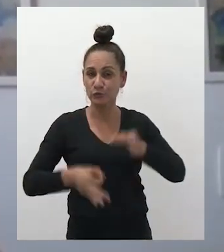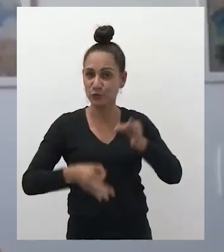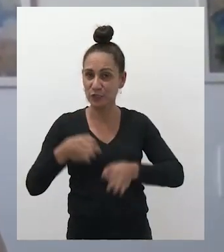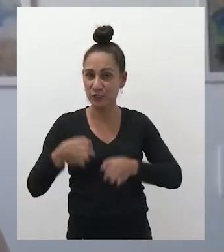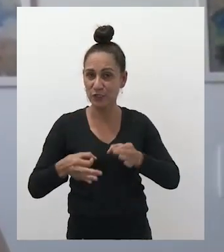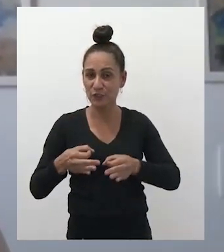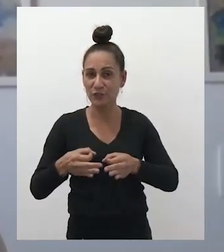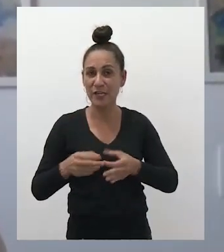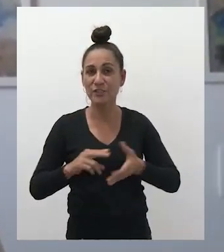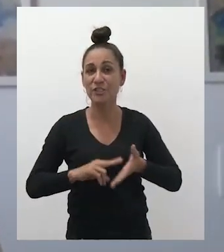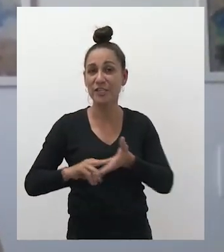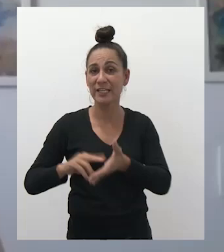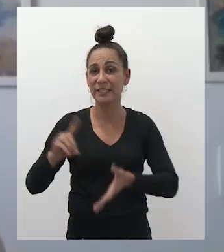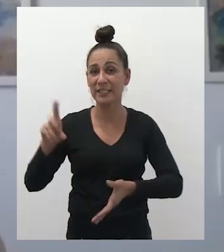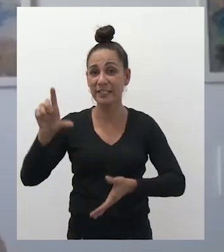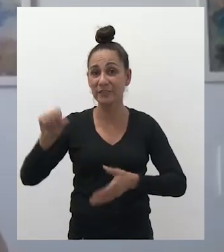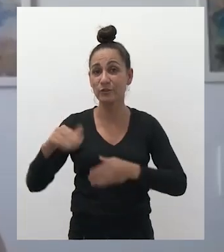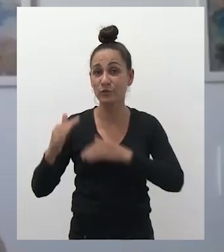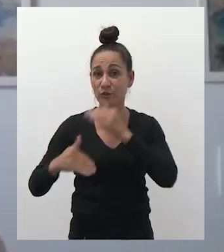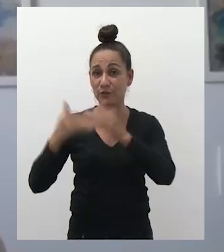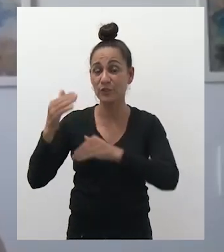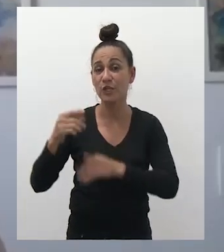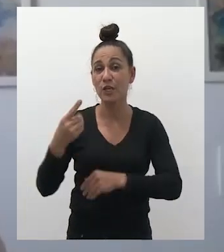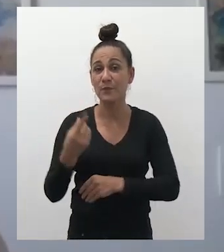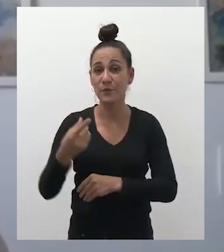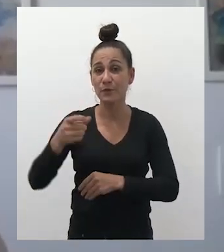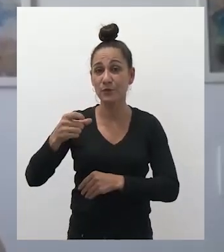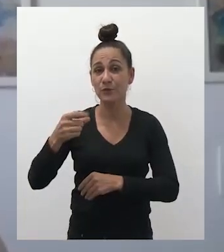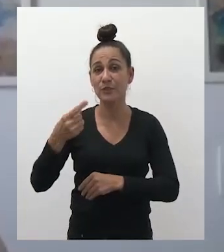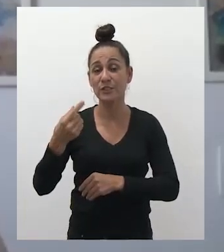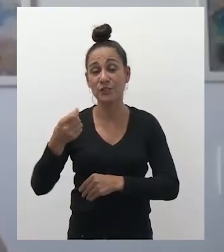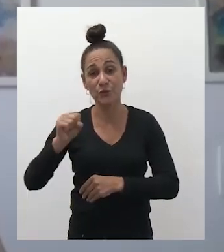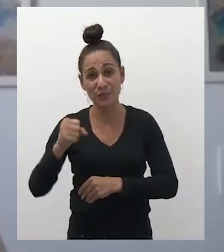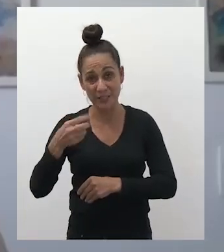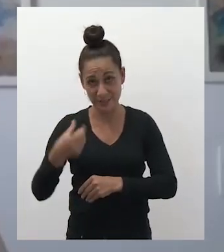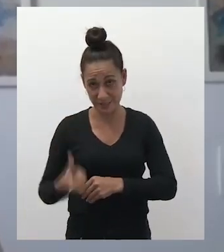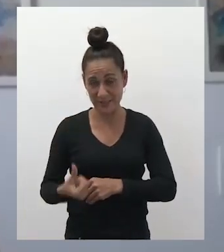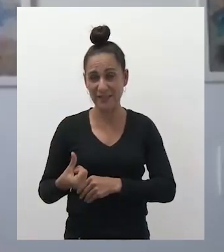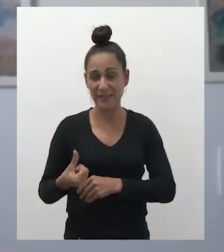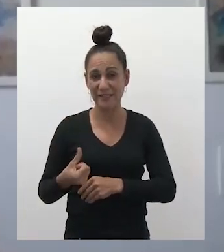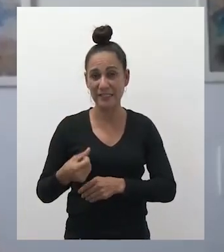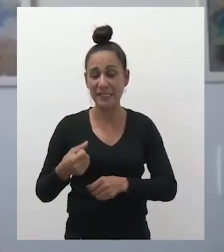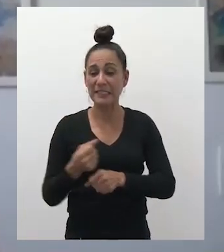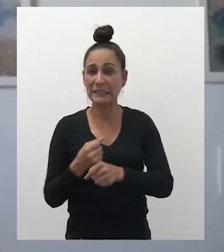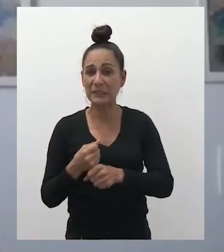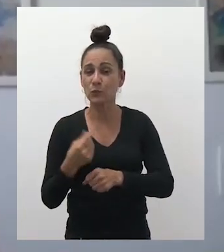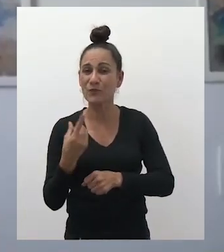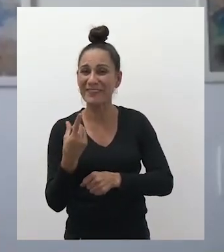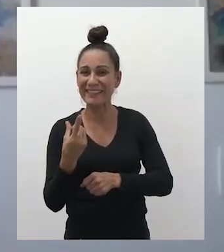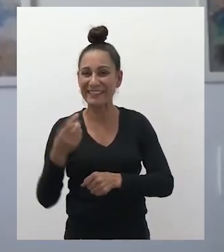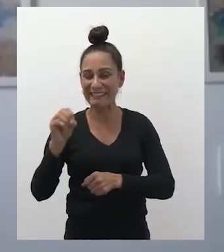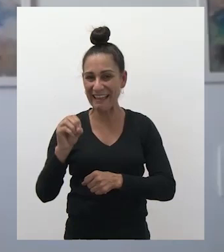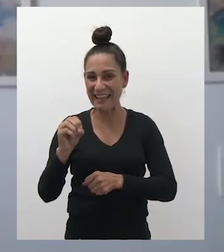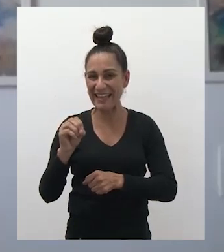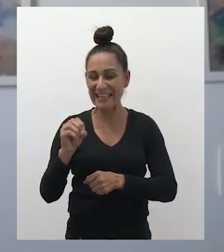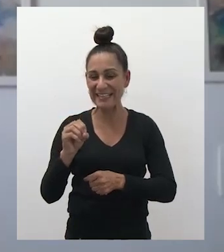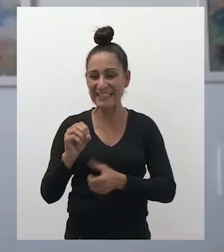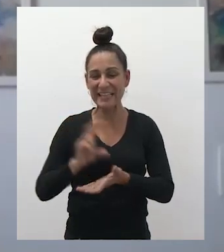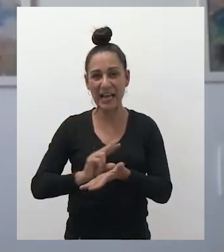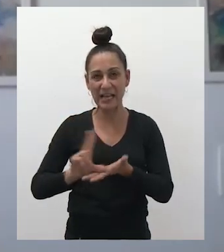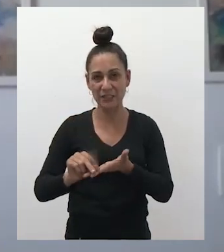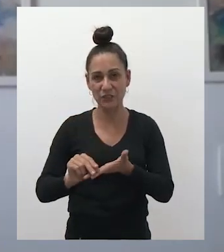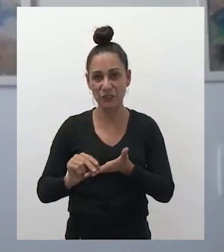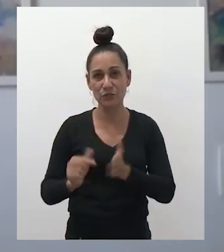o Direito ao Desenvolvimento da ONU, de 1986. São 10 artigos que traz essa